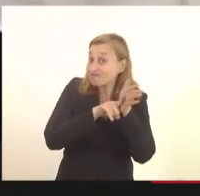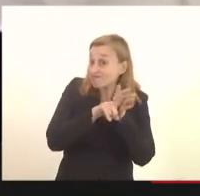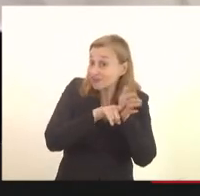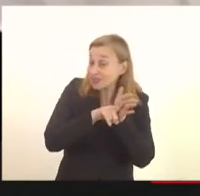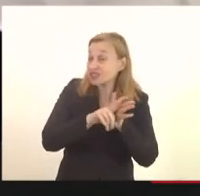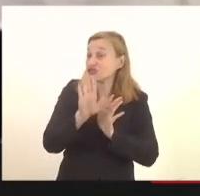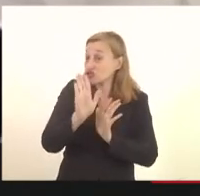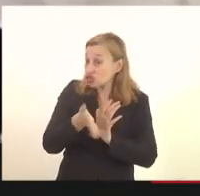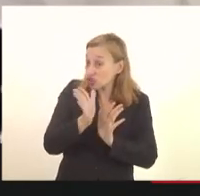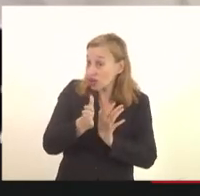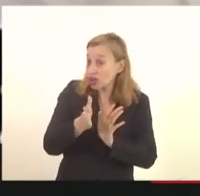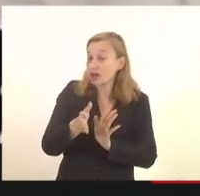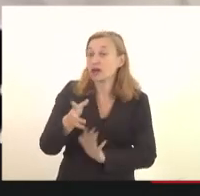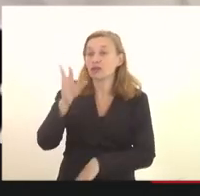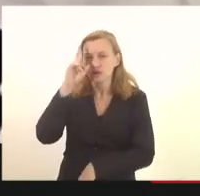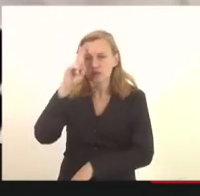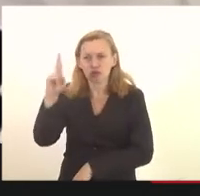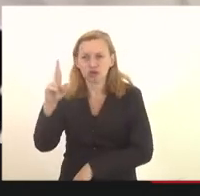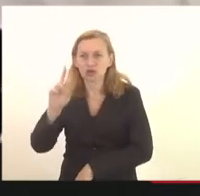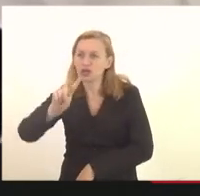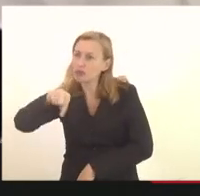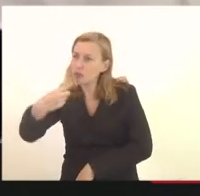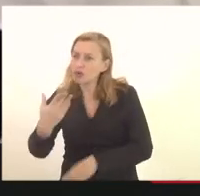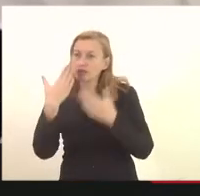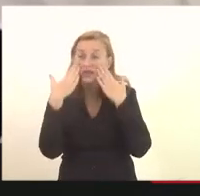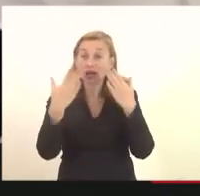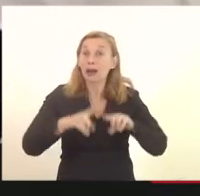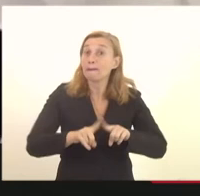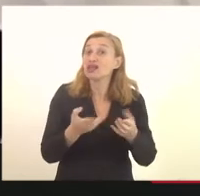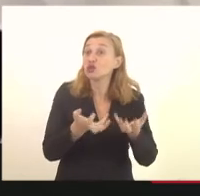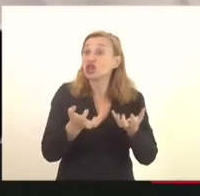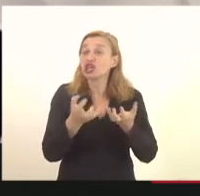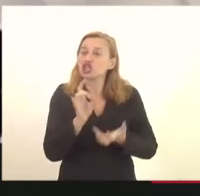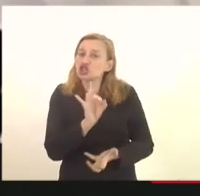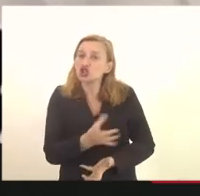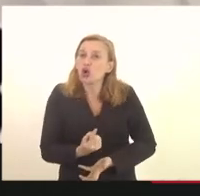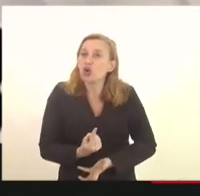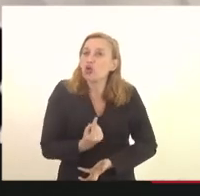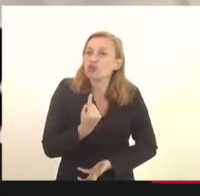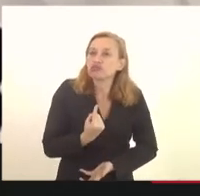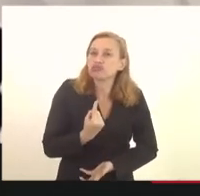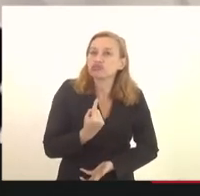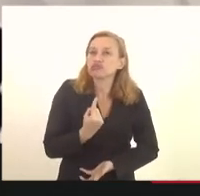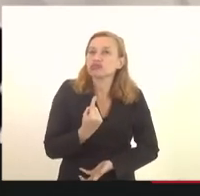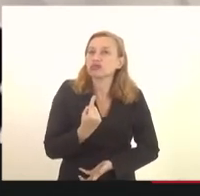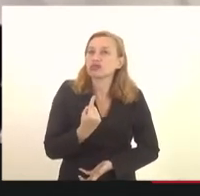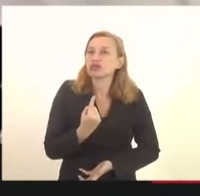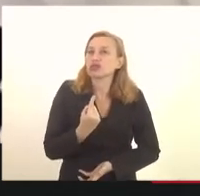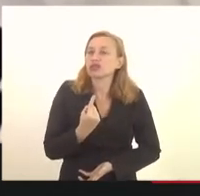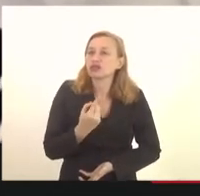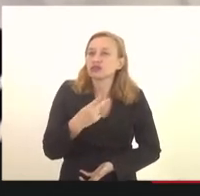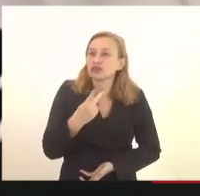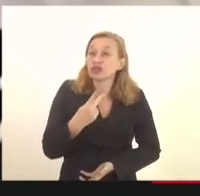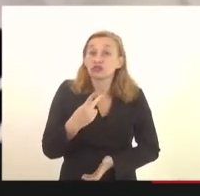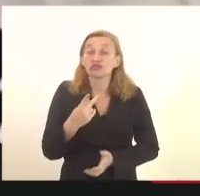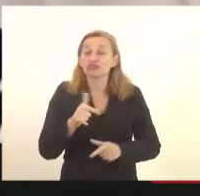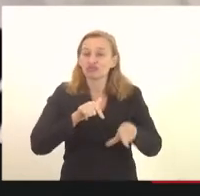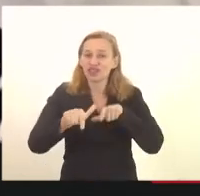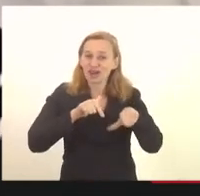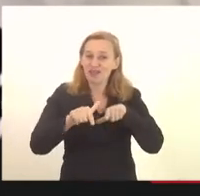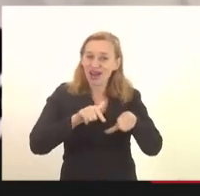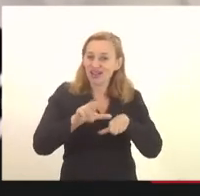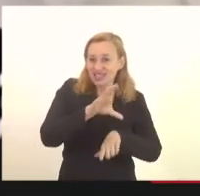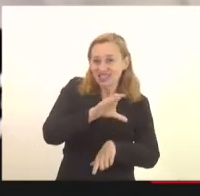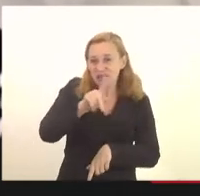pelo senhor logo após a explanação, mas eu queria apenas fazer mais uma vez um destaque do papel que essa CPI